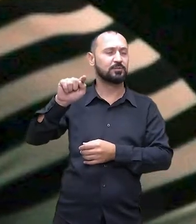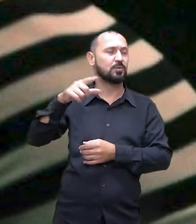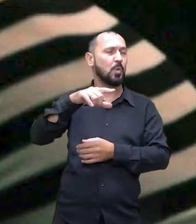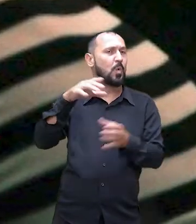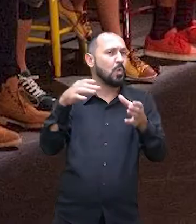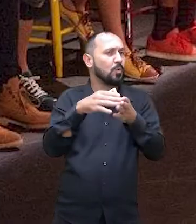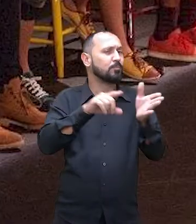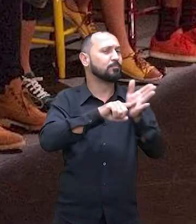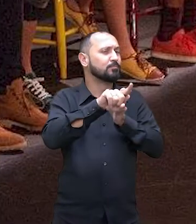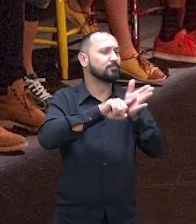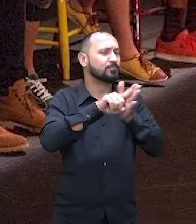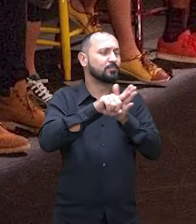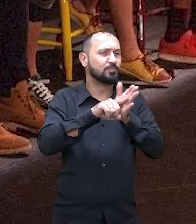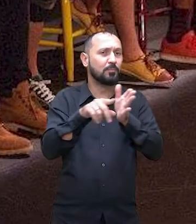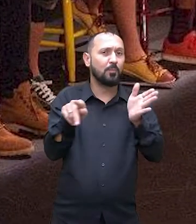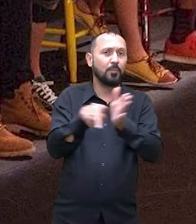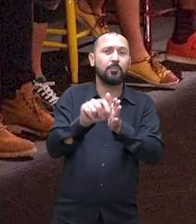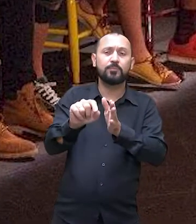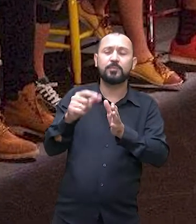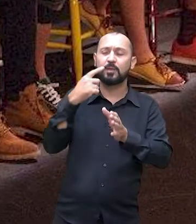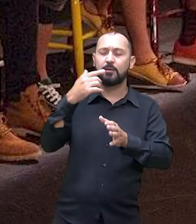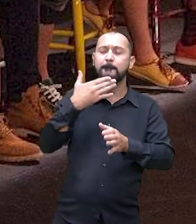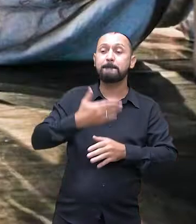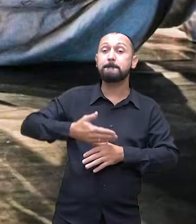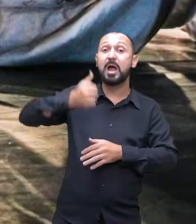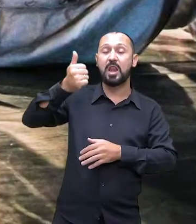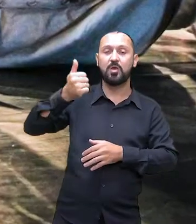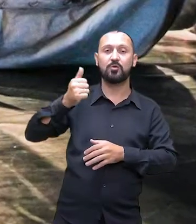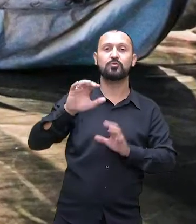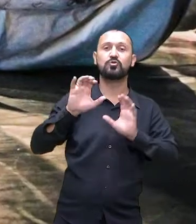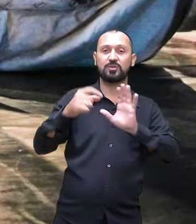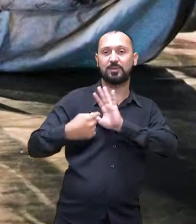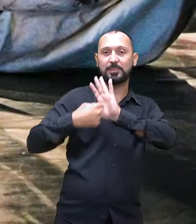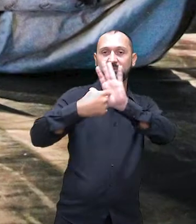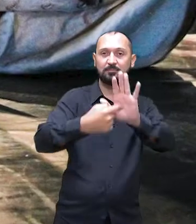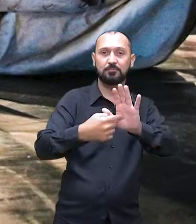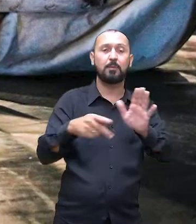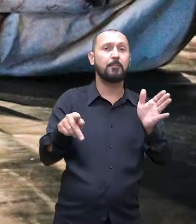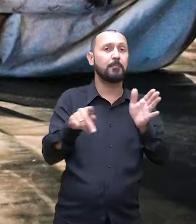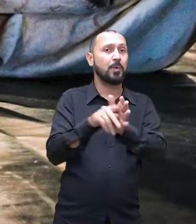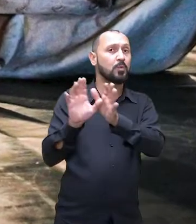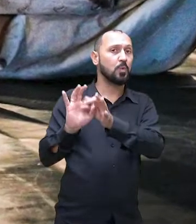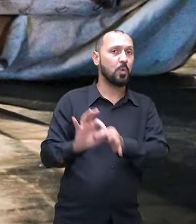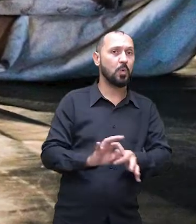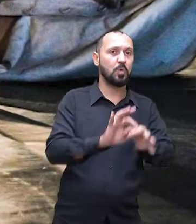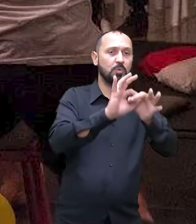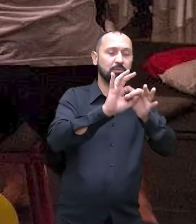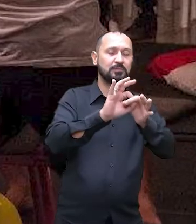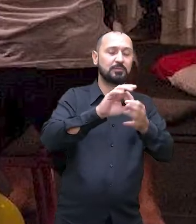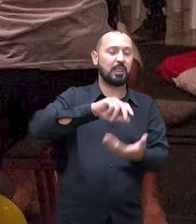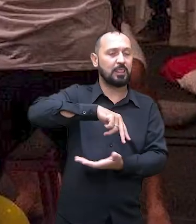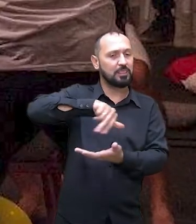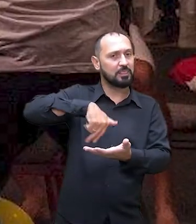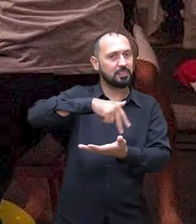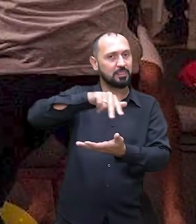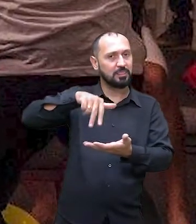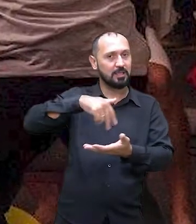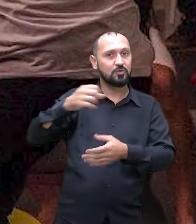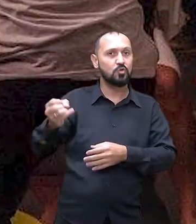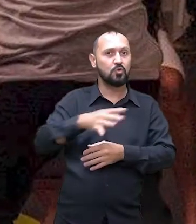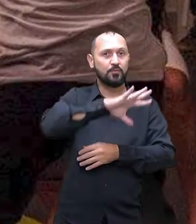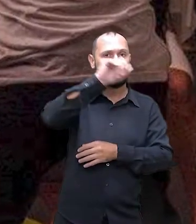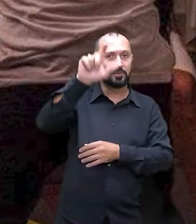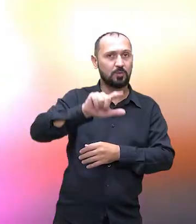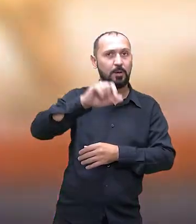pesquisas práticas, aperfeiçoa a atuação de bailarinos e se destaca no cenário da dança cênica contemporânea regional